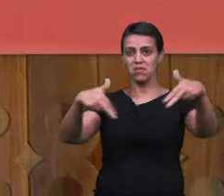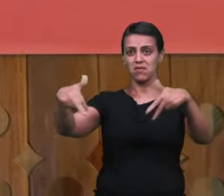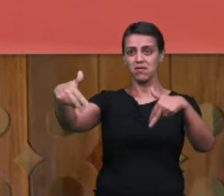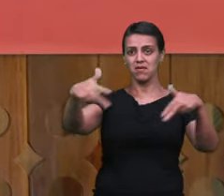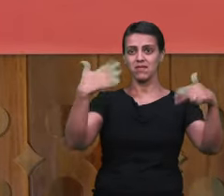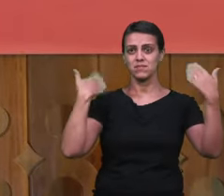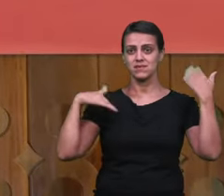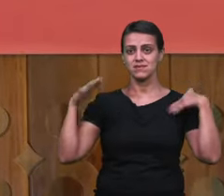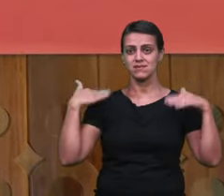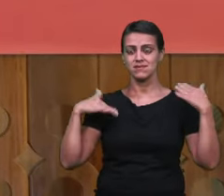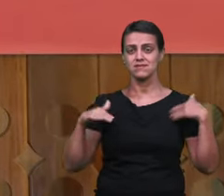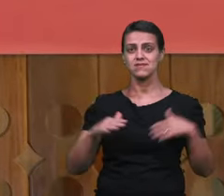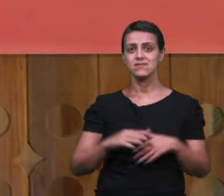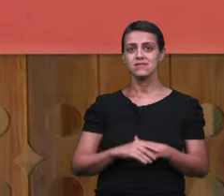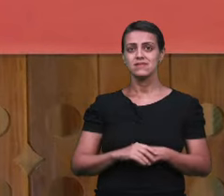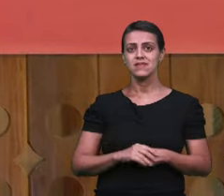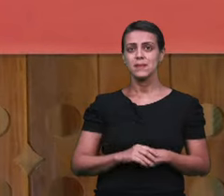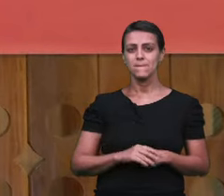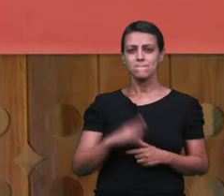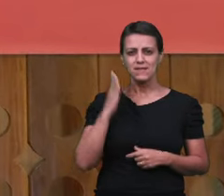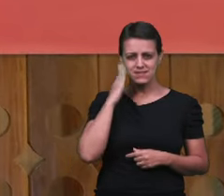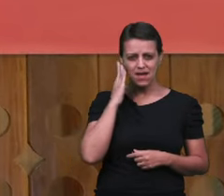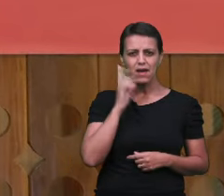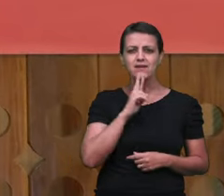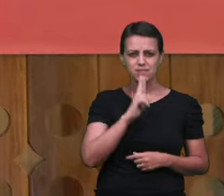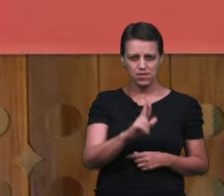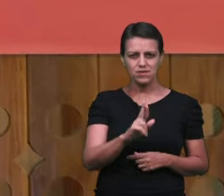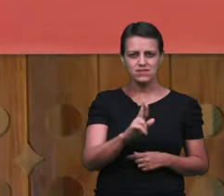sabe o quê? Porque o profético,